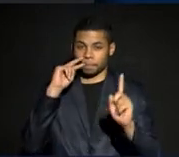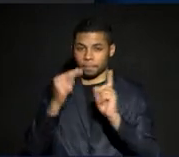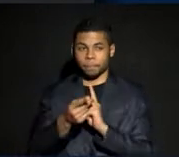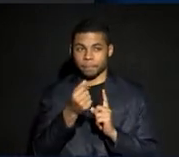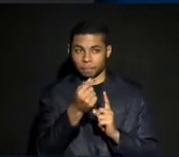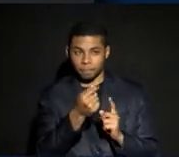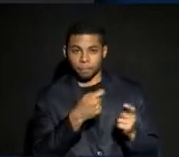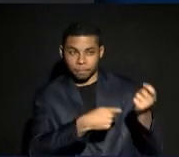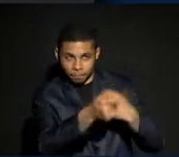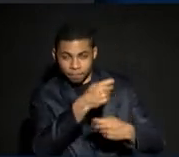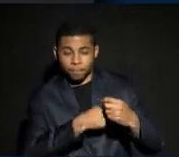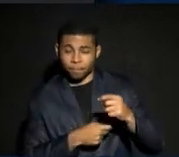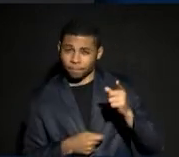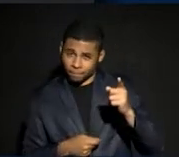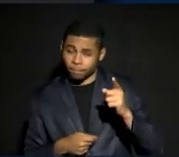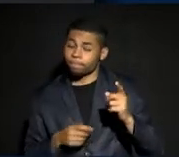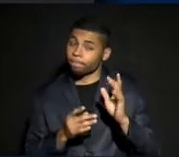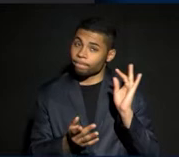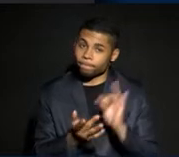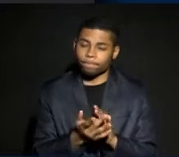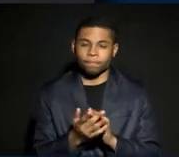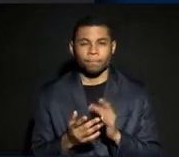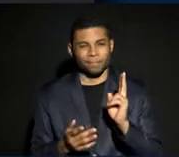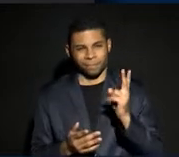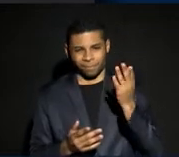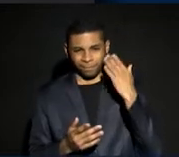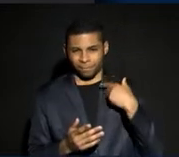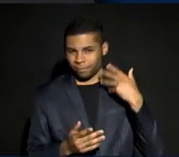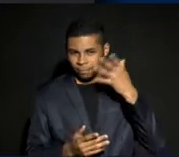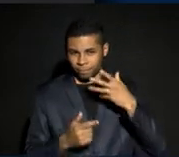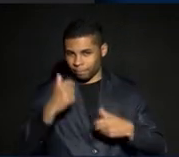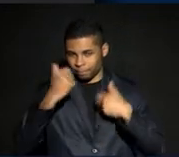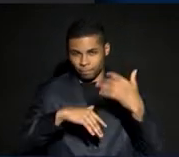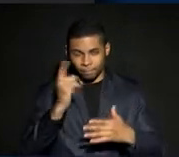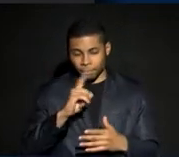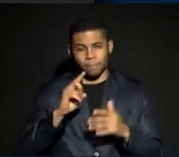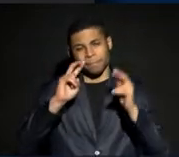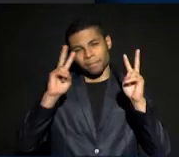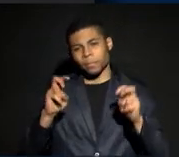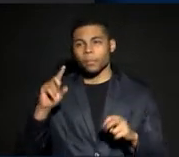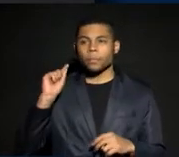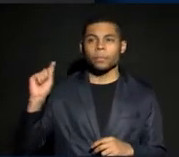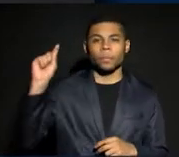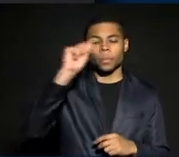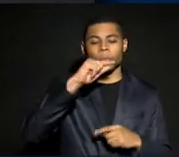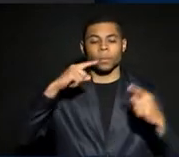tudo isso tenha muito de verdade no que foi dito aqui, acho que as condições geopolíticas